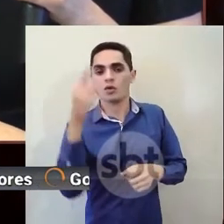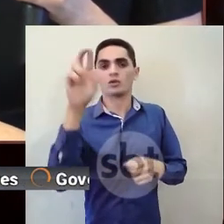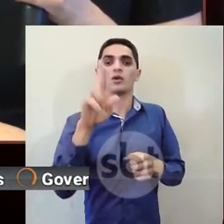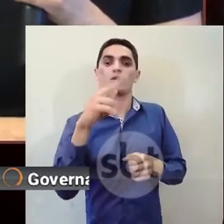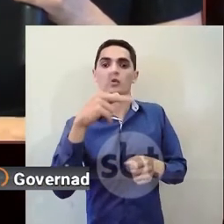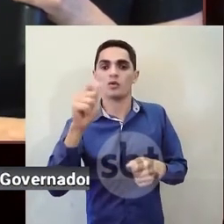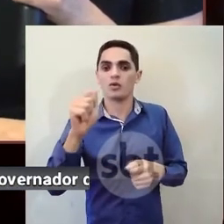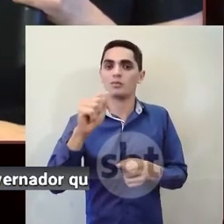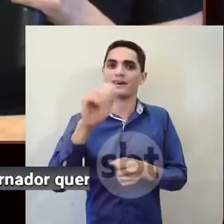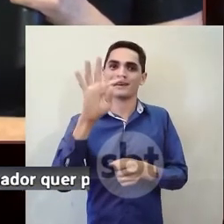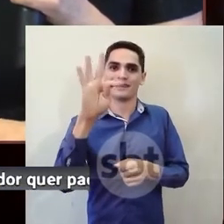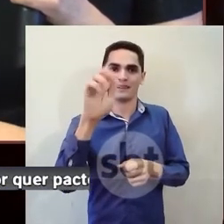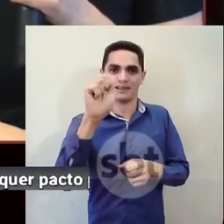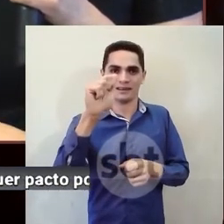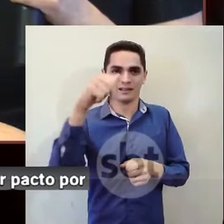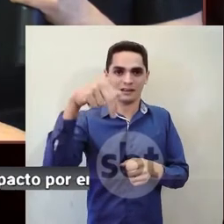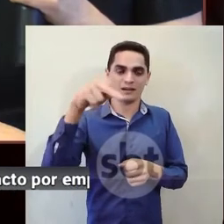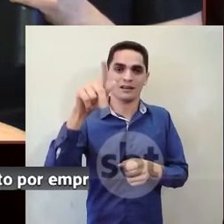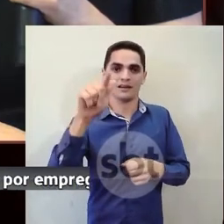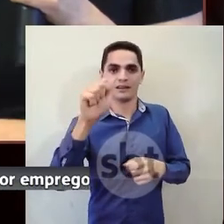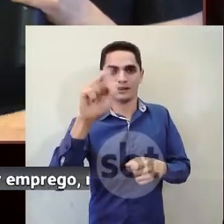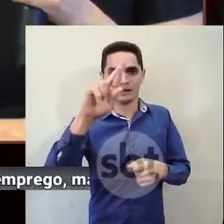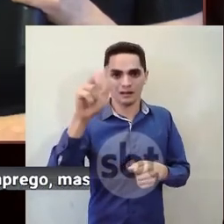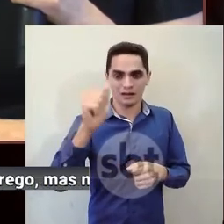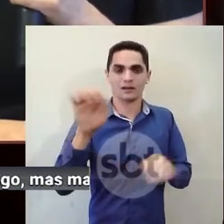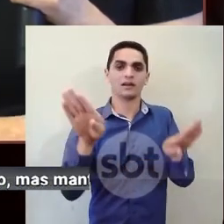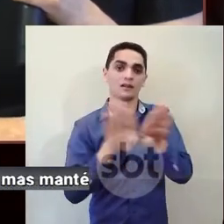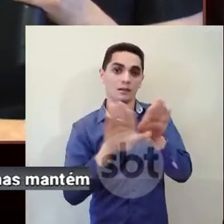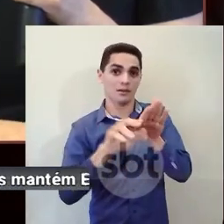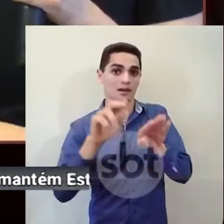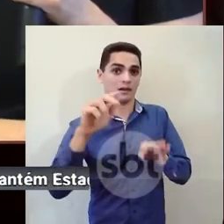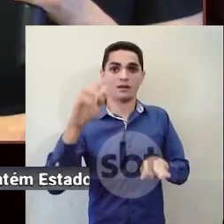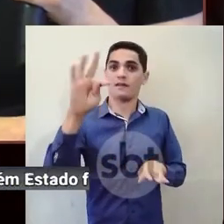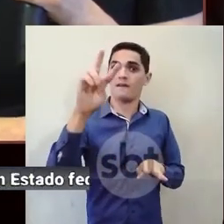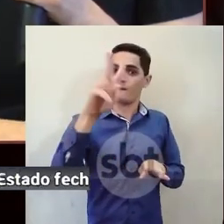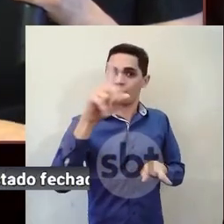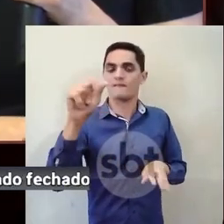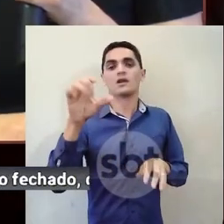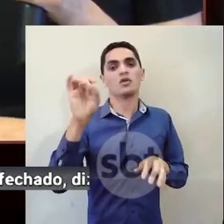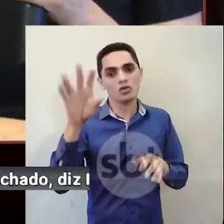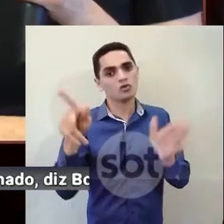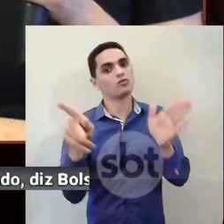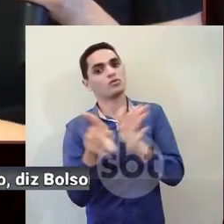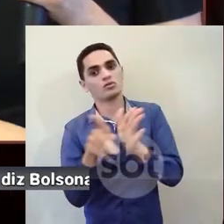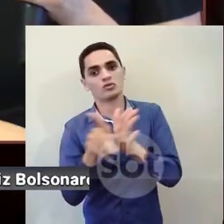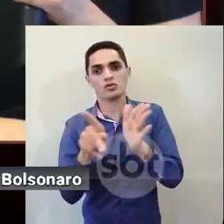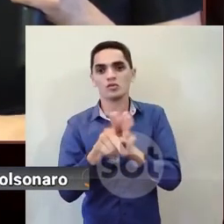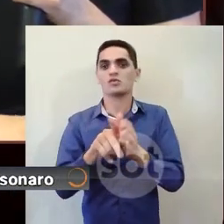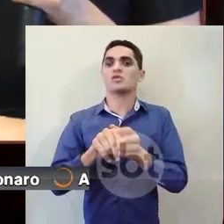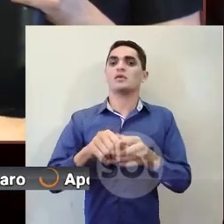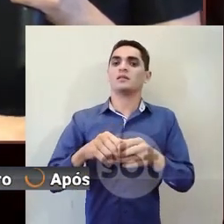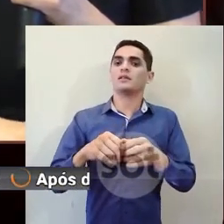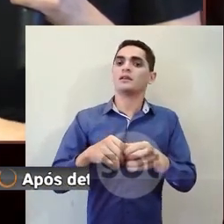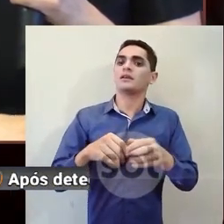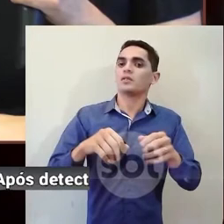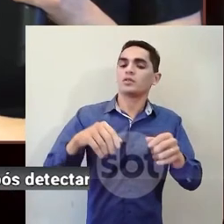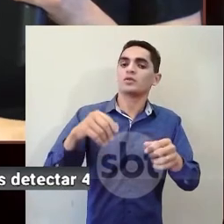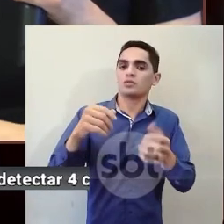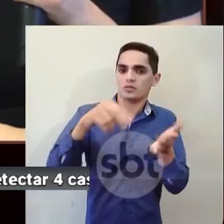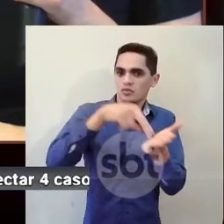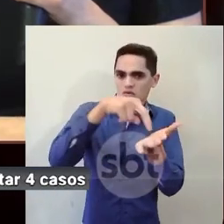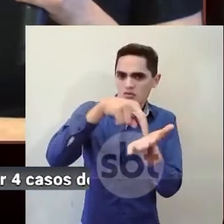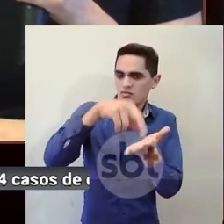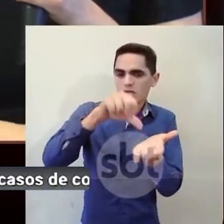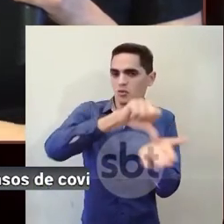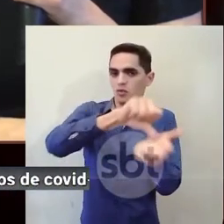tanto respiratório quanto de outros agravos. E a UPA Norte e Santo Antônio, somente urgências e emergências de outros agravos.